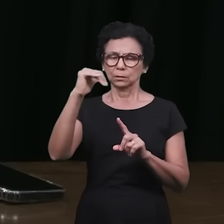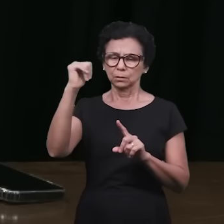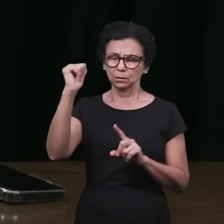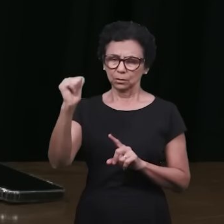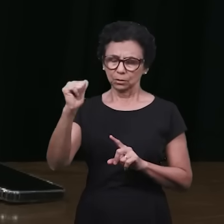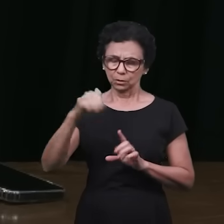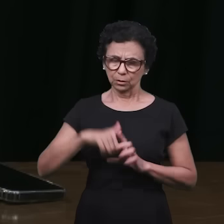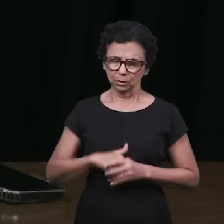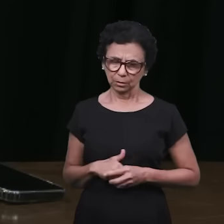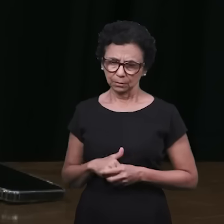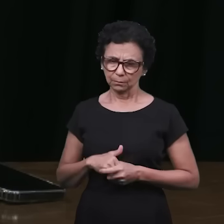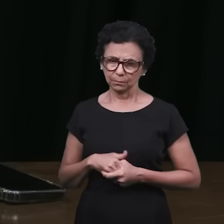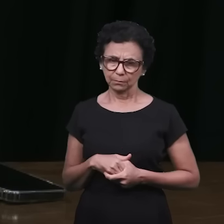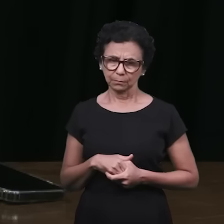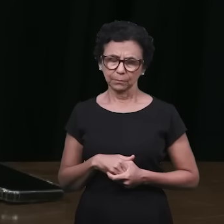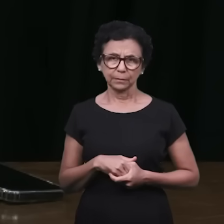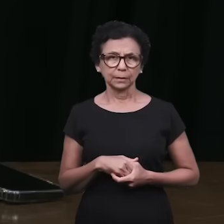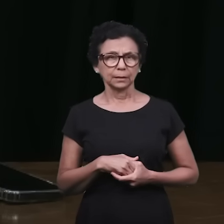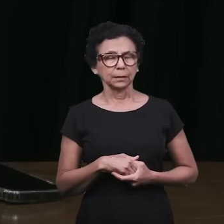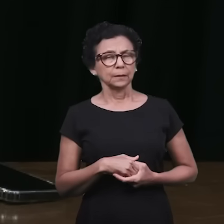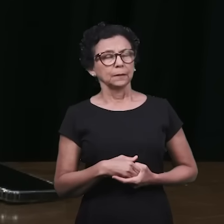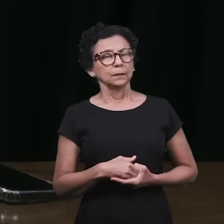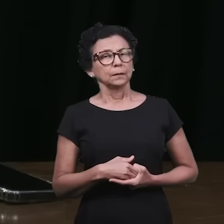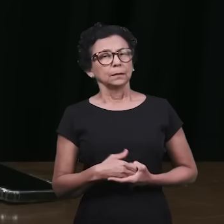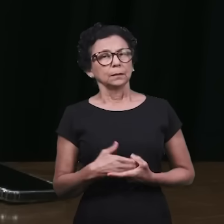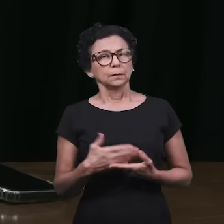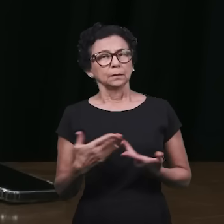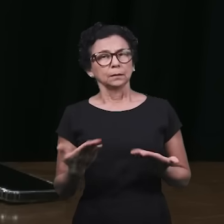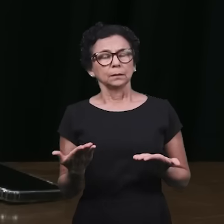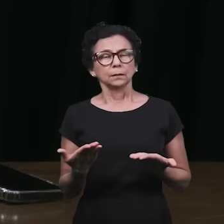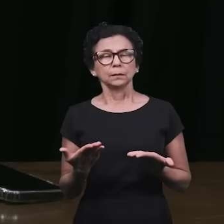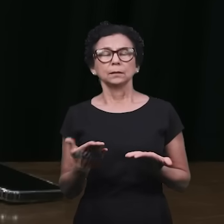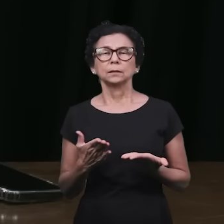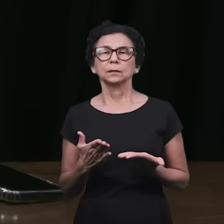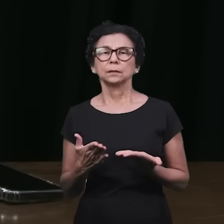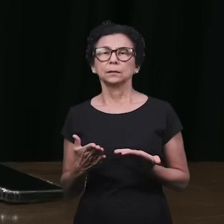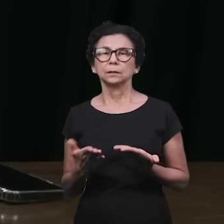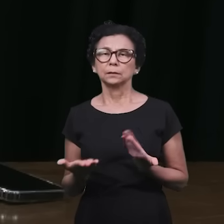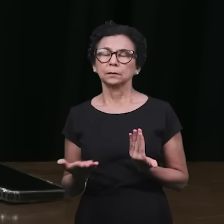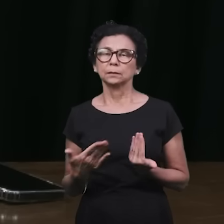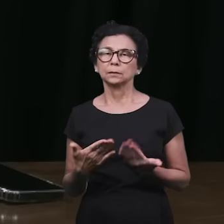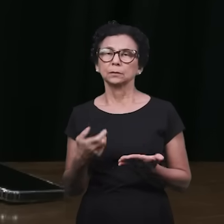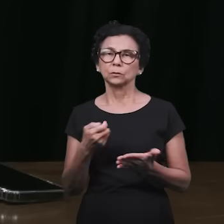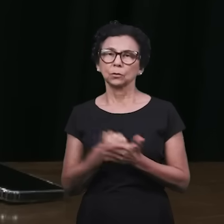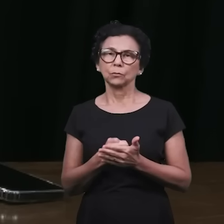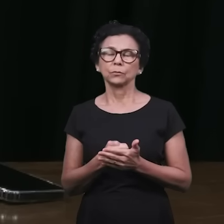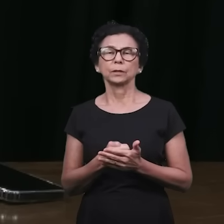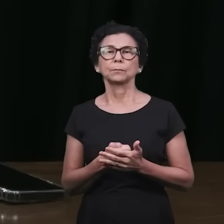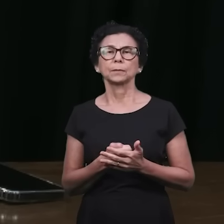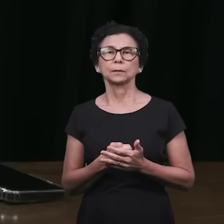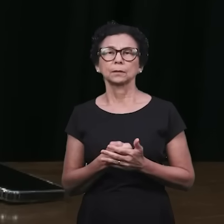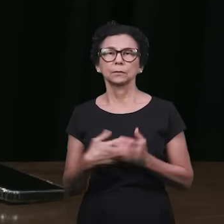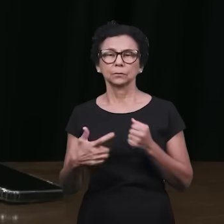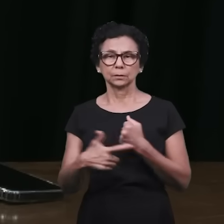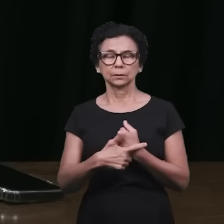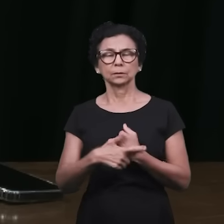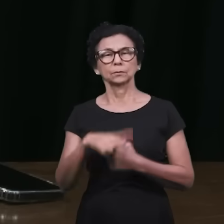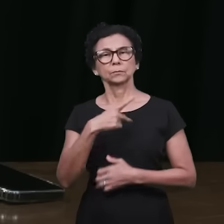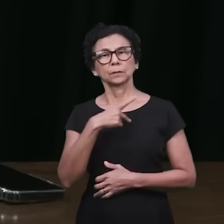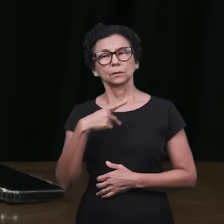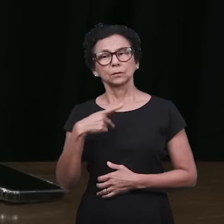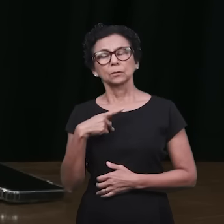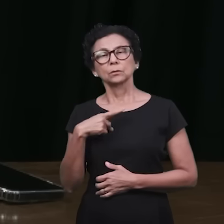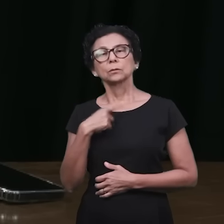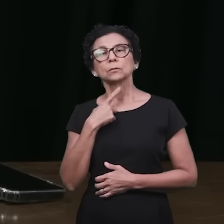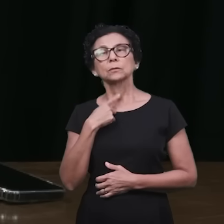o se concretizar do ministério na vida do companheiro. E é importante quando fala segundo o coração de Deus,